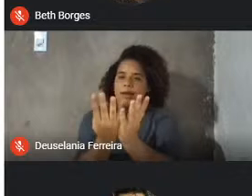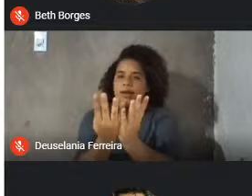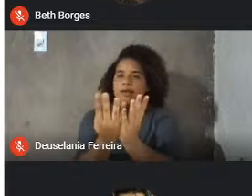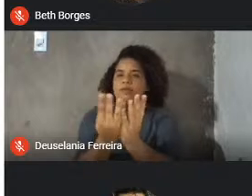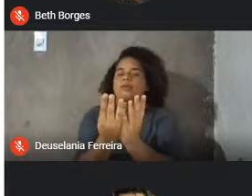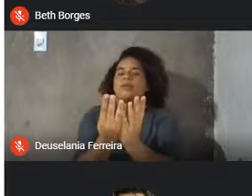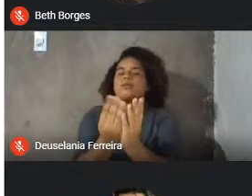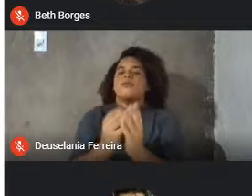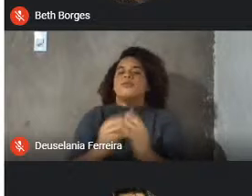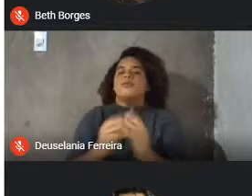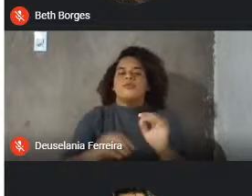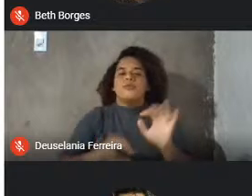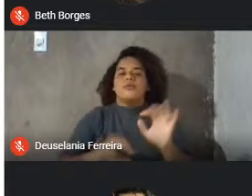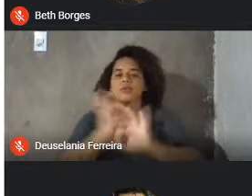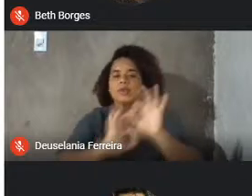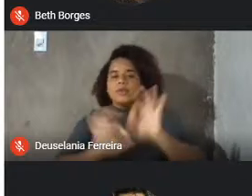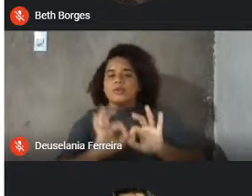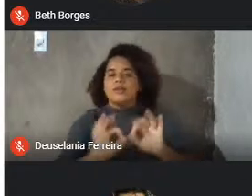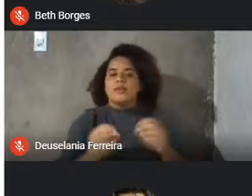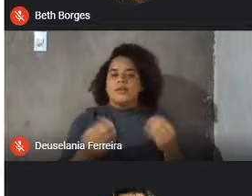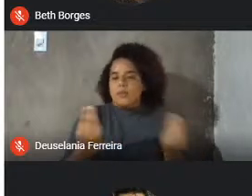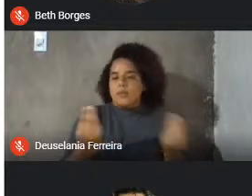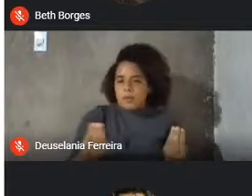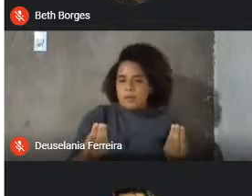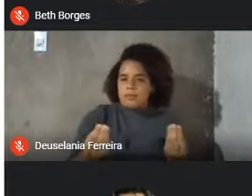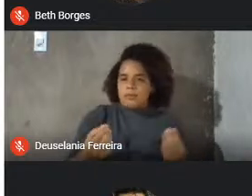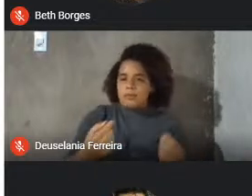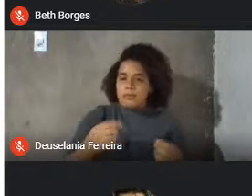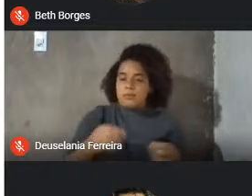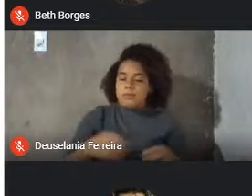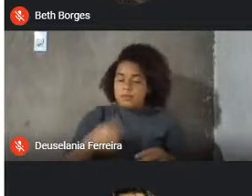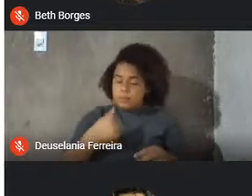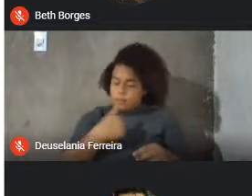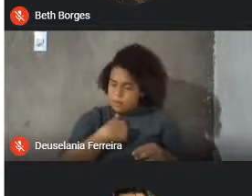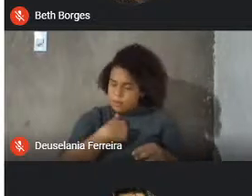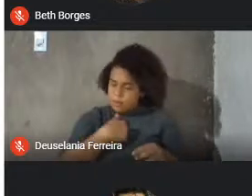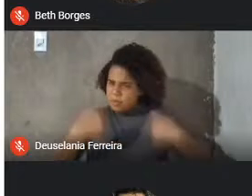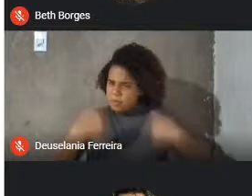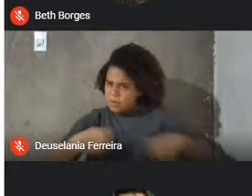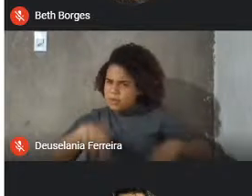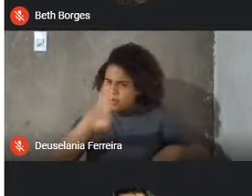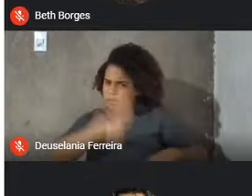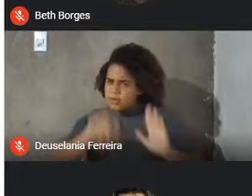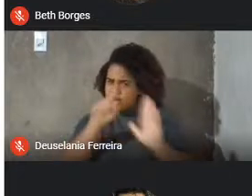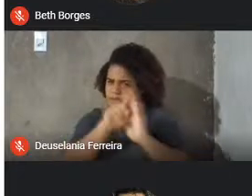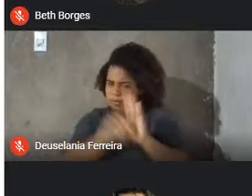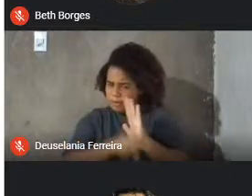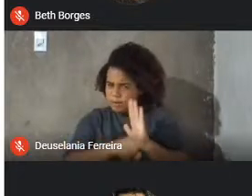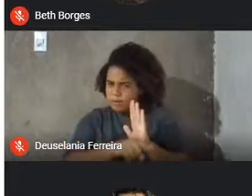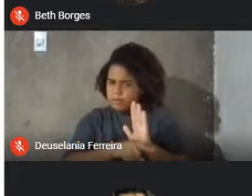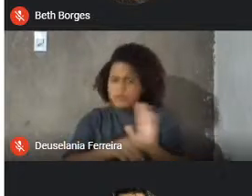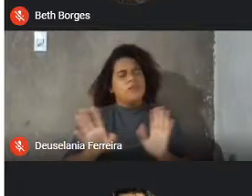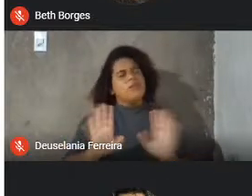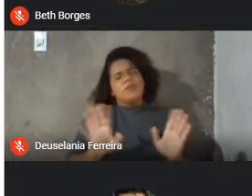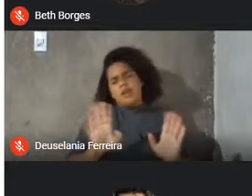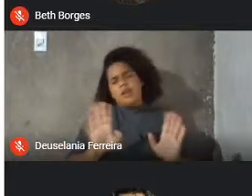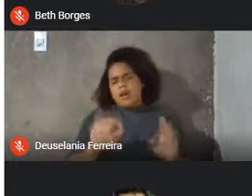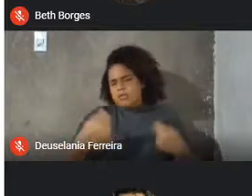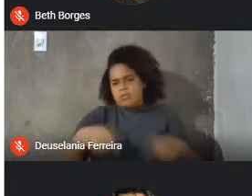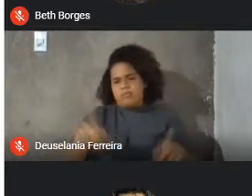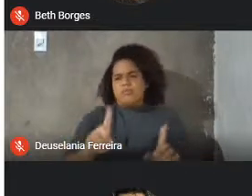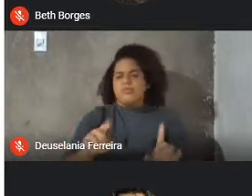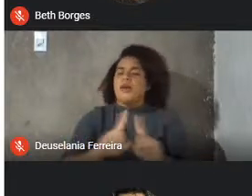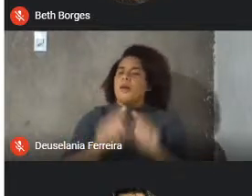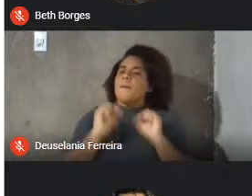utilizado. Rodrigo, eu tenho que utilizar esses questionários? Não, você pode utilizar só essa